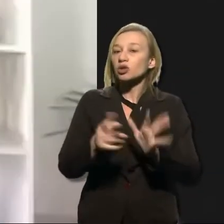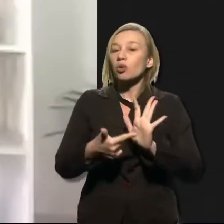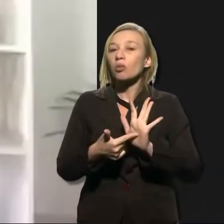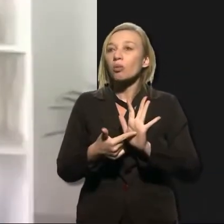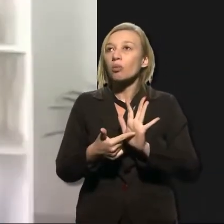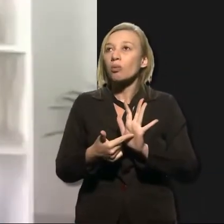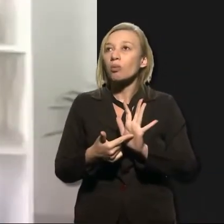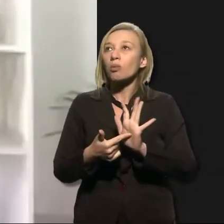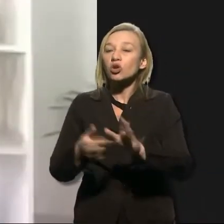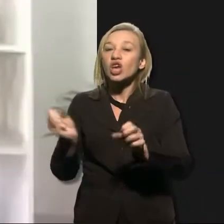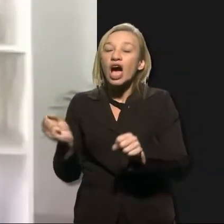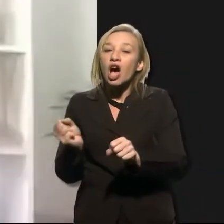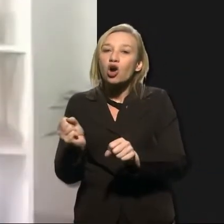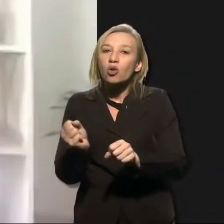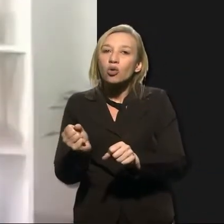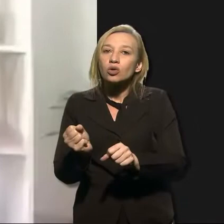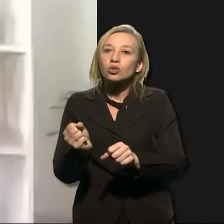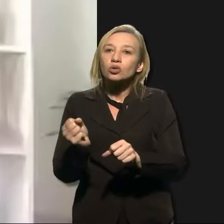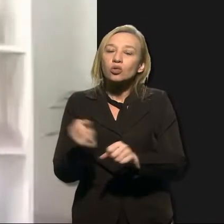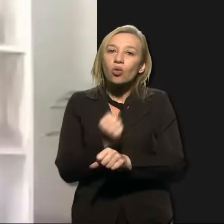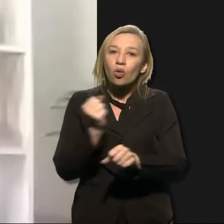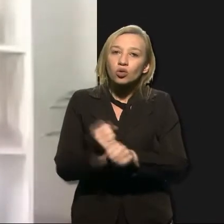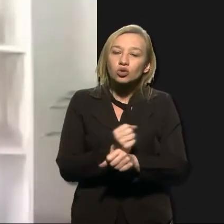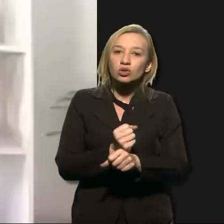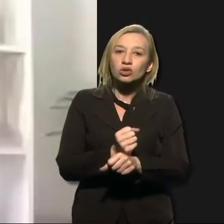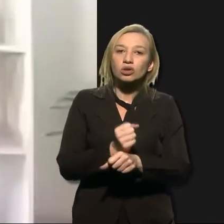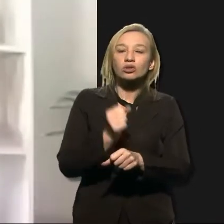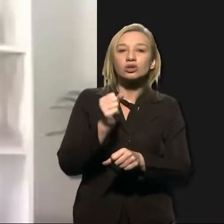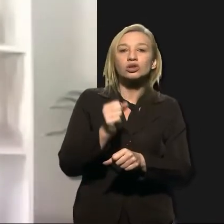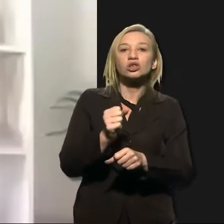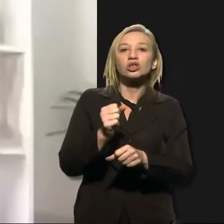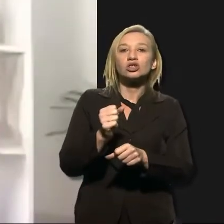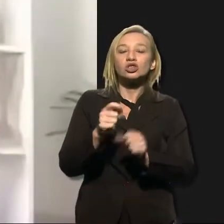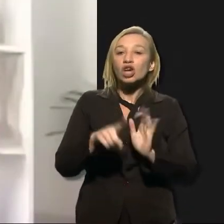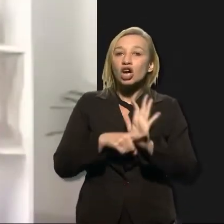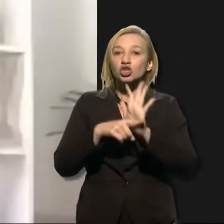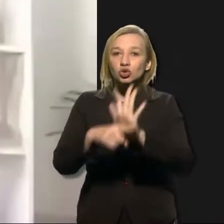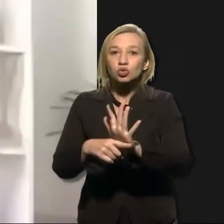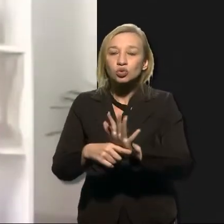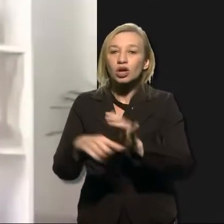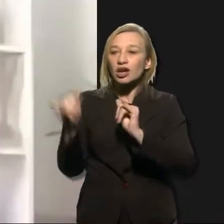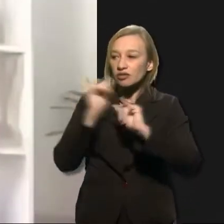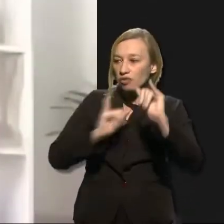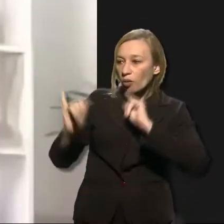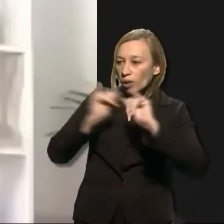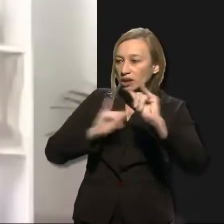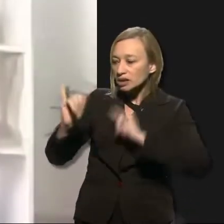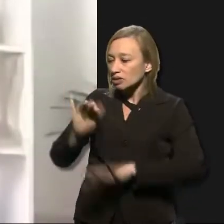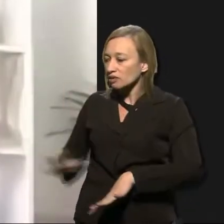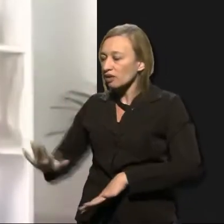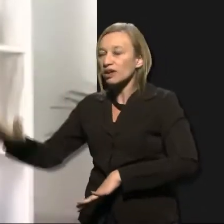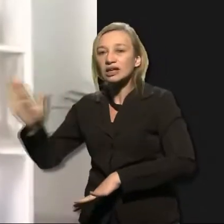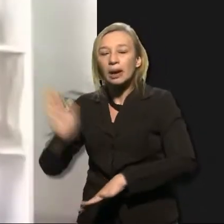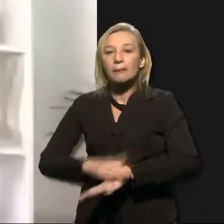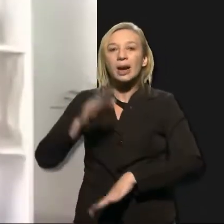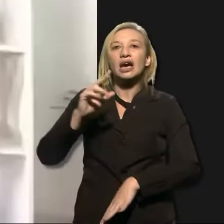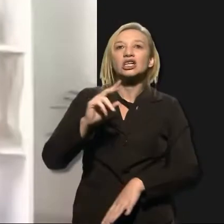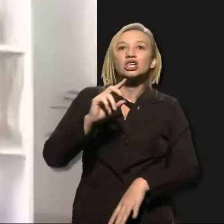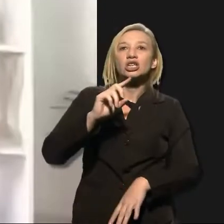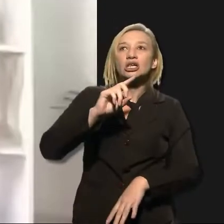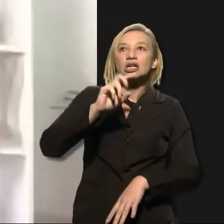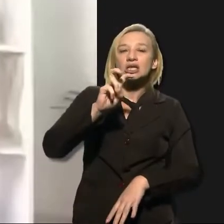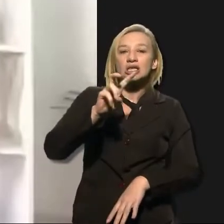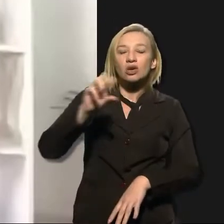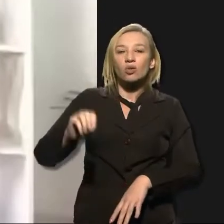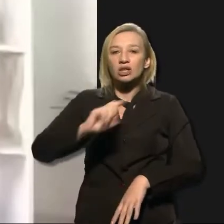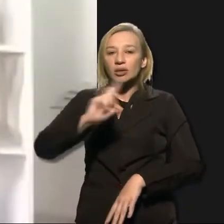né? Esse plano prevê a construção de polos de atendimento e de informação em favelas que tenham